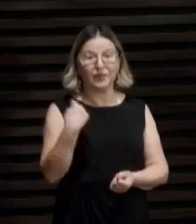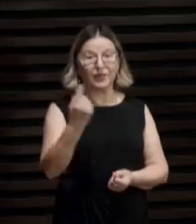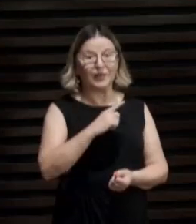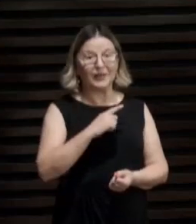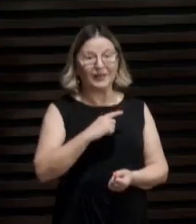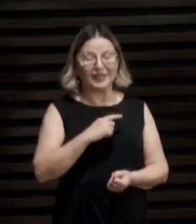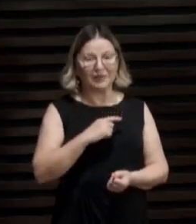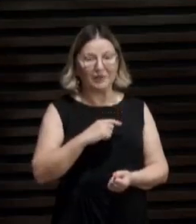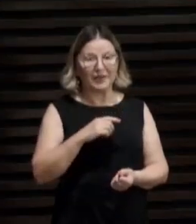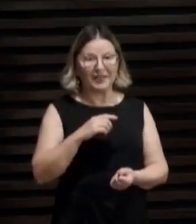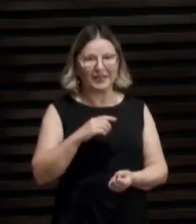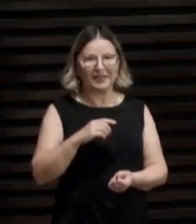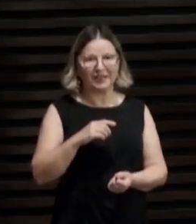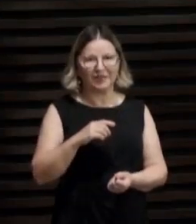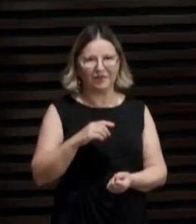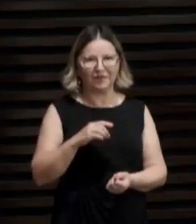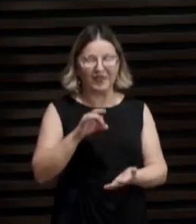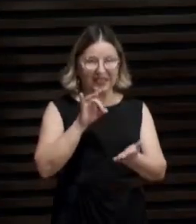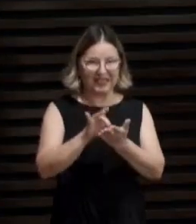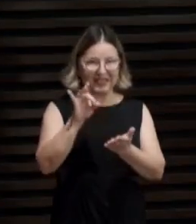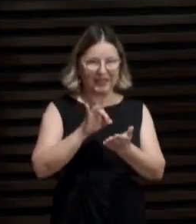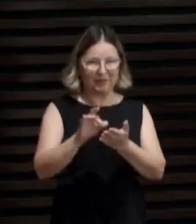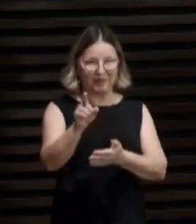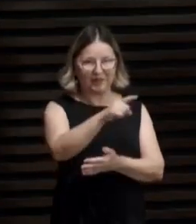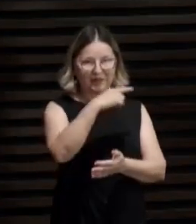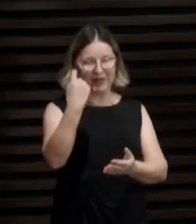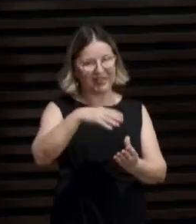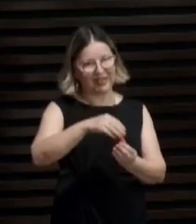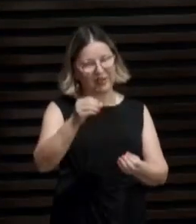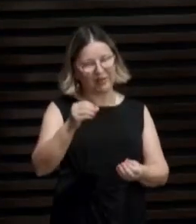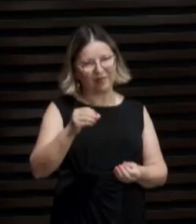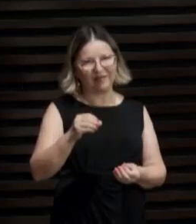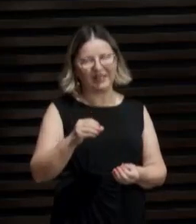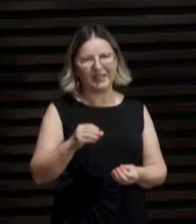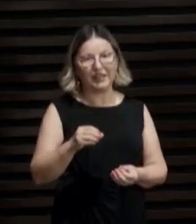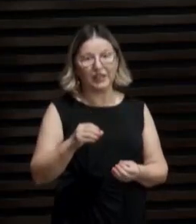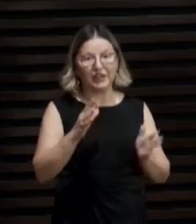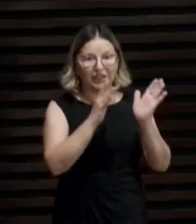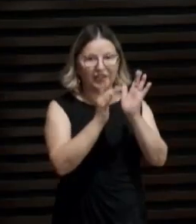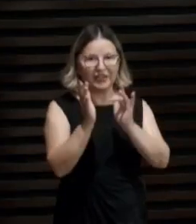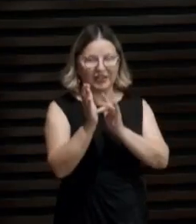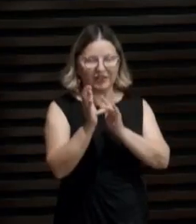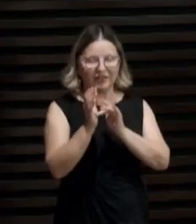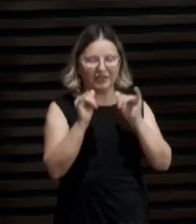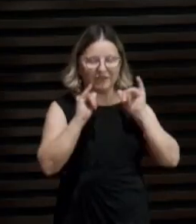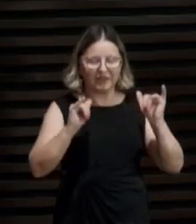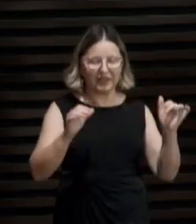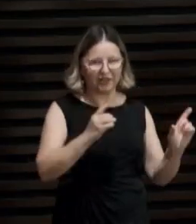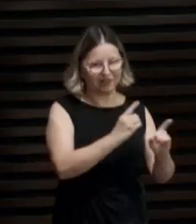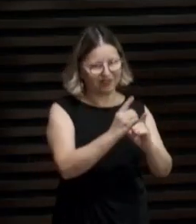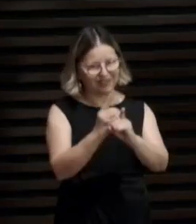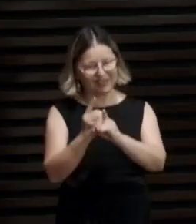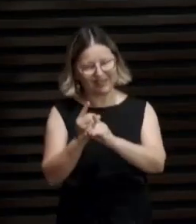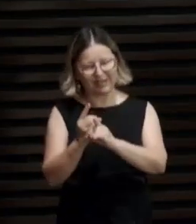alma. Lá no texto de Marcos capítulo 4, quando Jesus está falando aos discípulos, ele diz